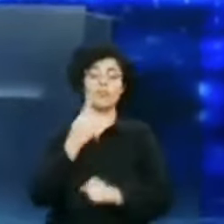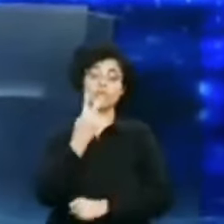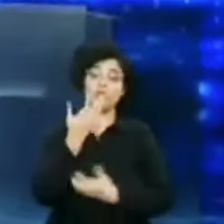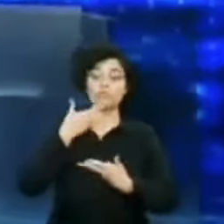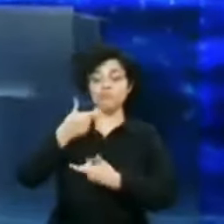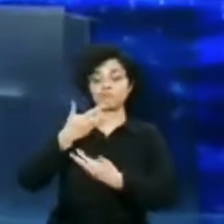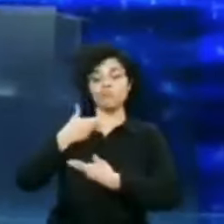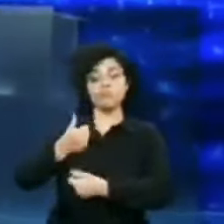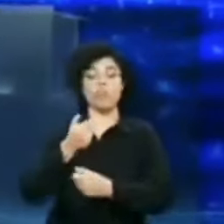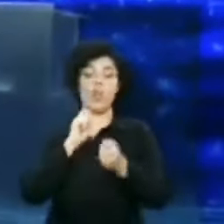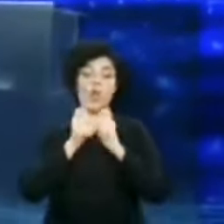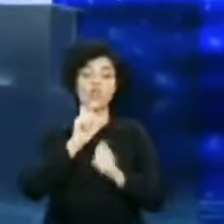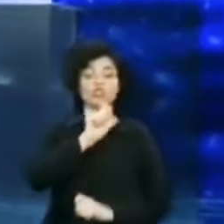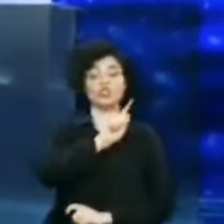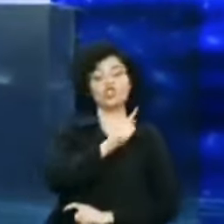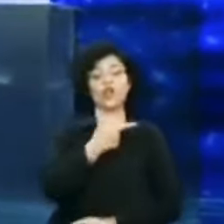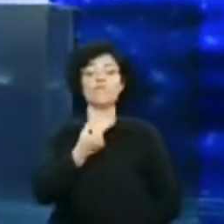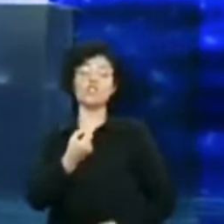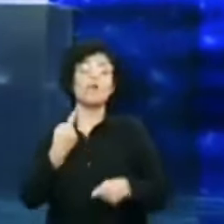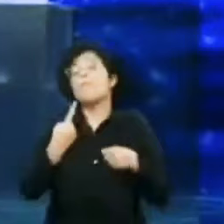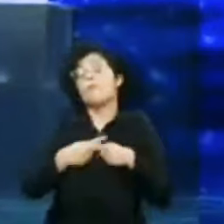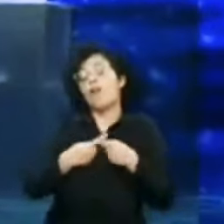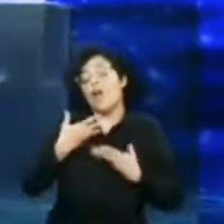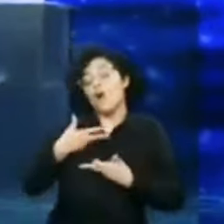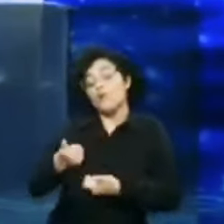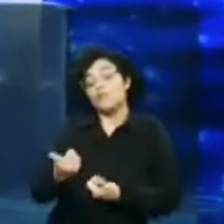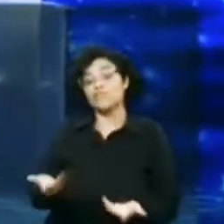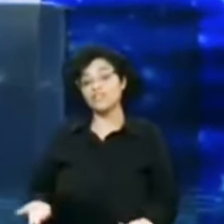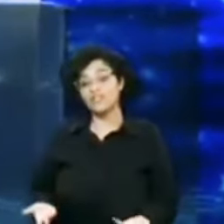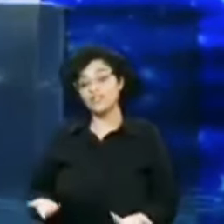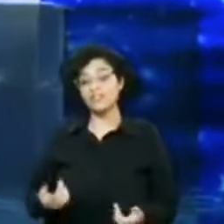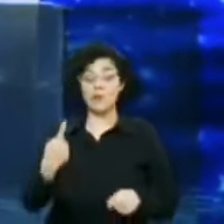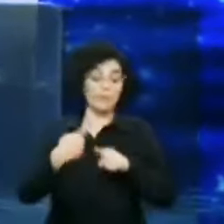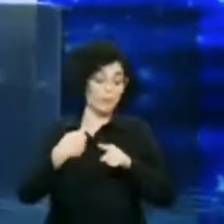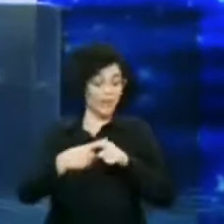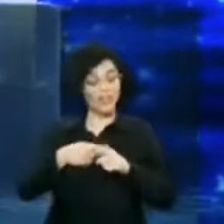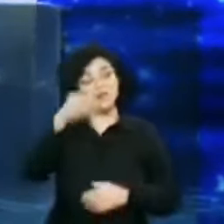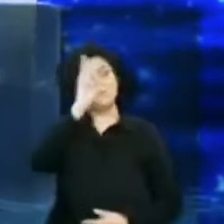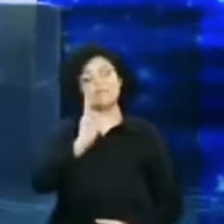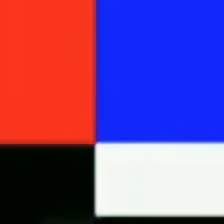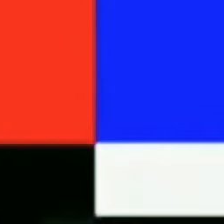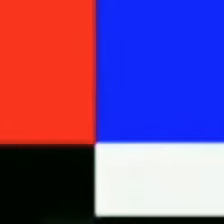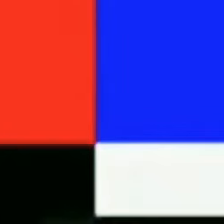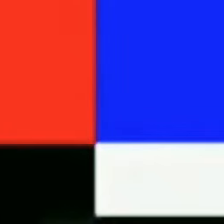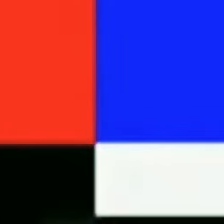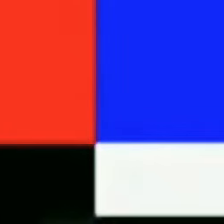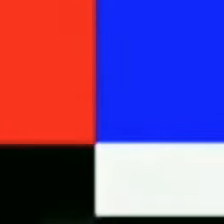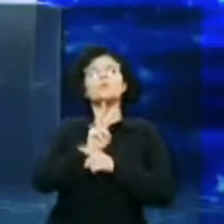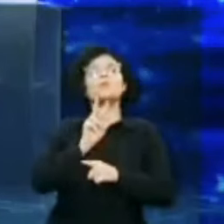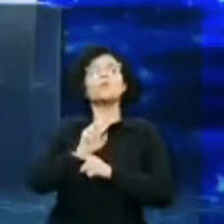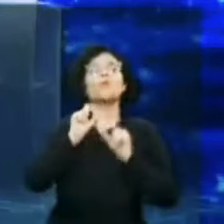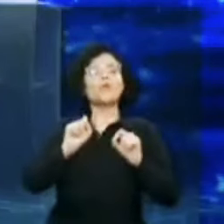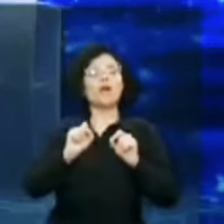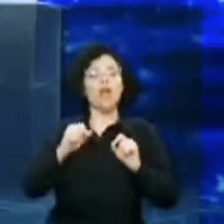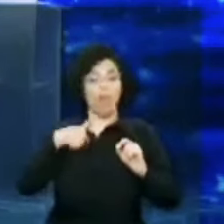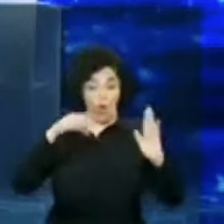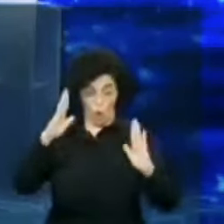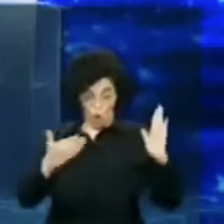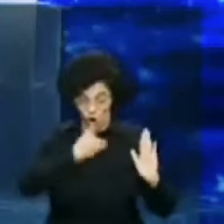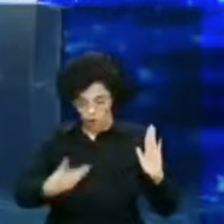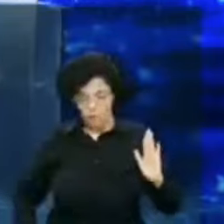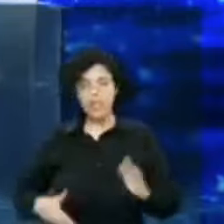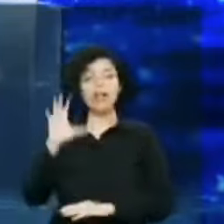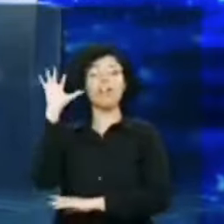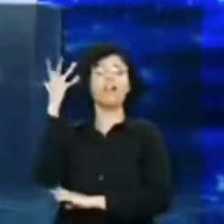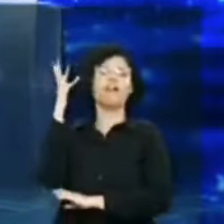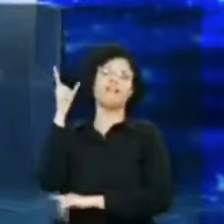E por que que a gente era convidado porque tinha uma coisa que a gente cuidava que você não cuida aquela questão do clima foi